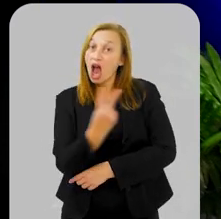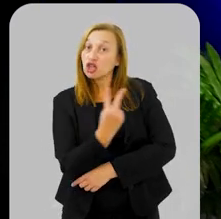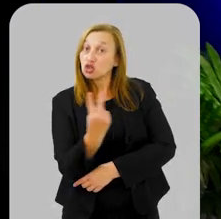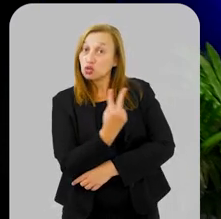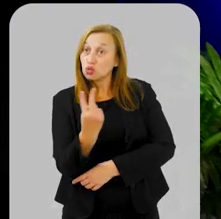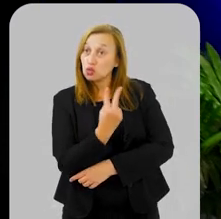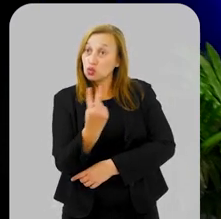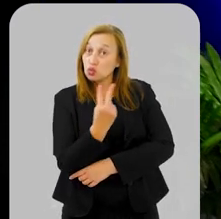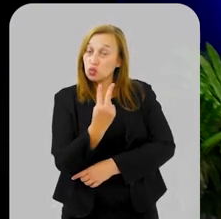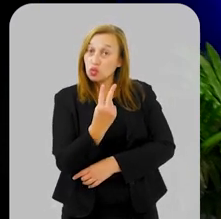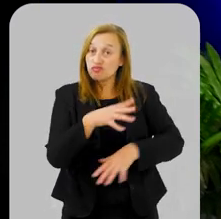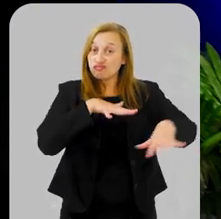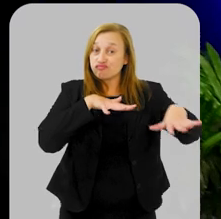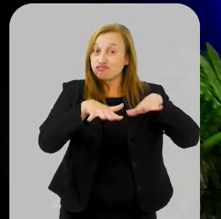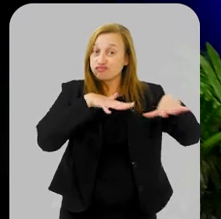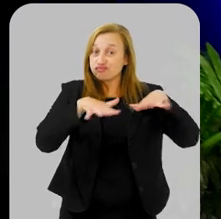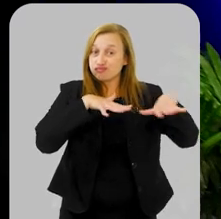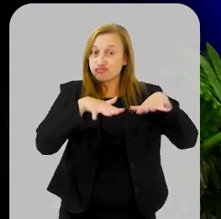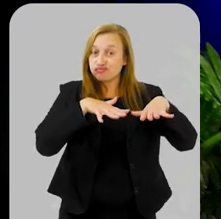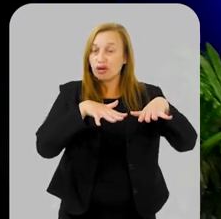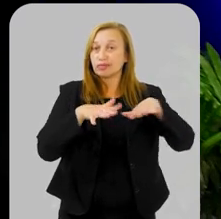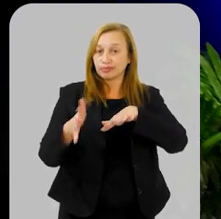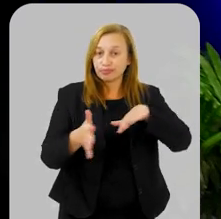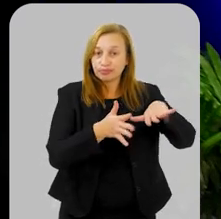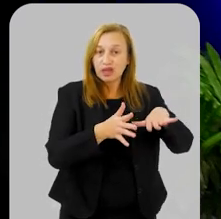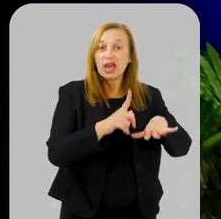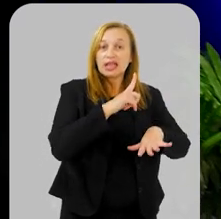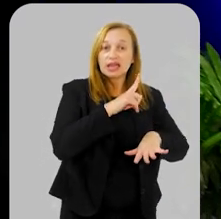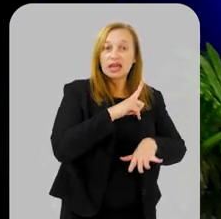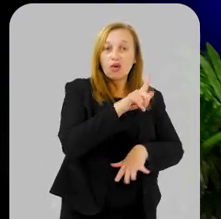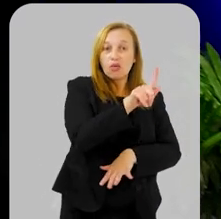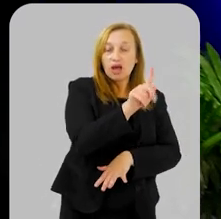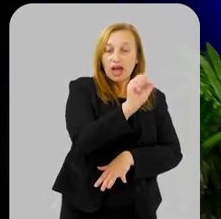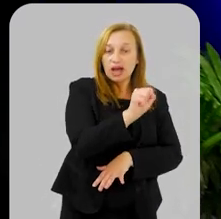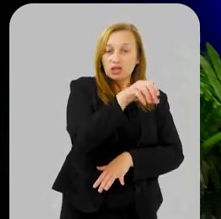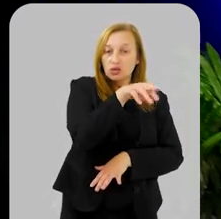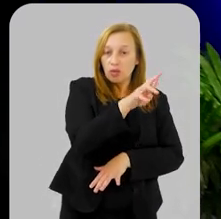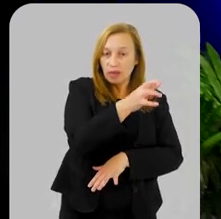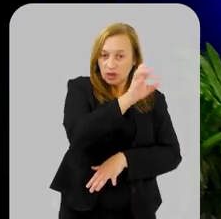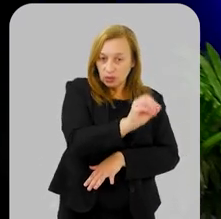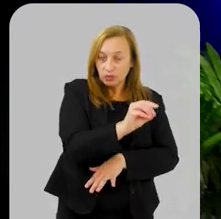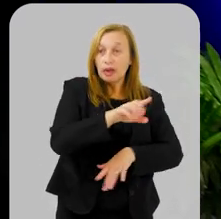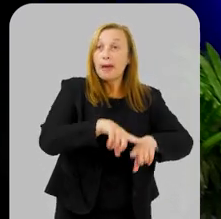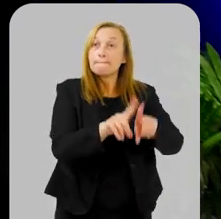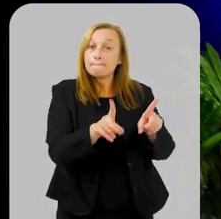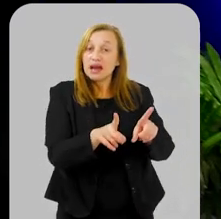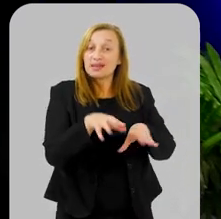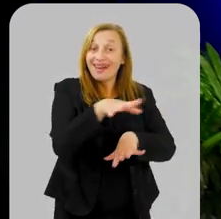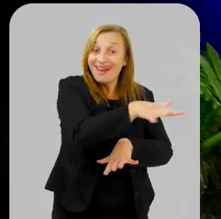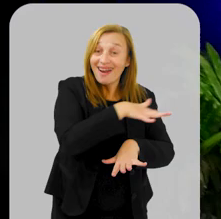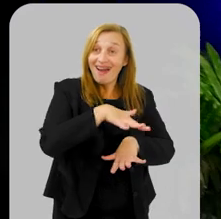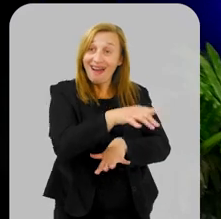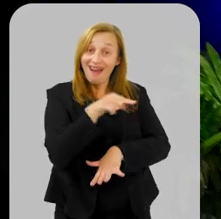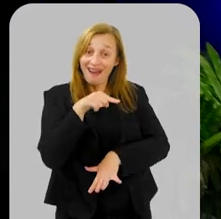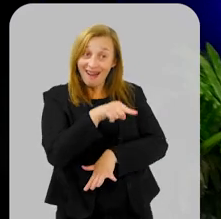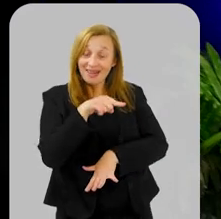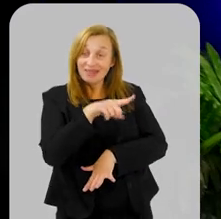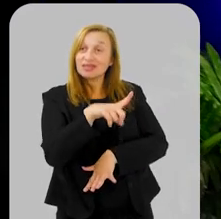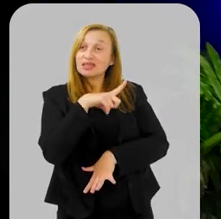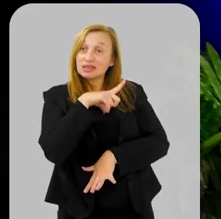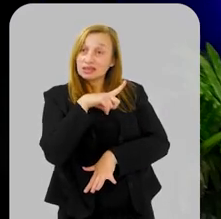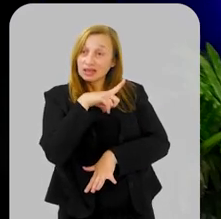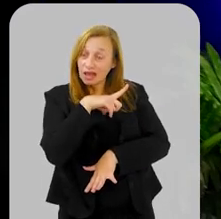Ambas vão demandar ao gasômetro. Mas, ao mesmo tempo, aquela